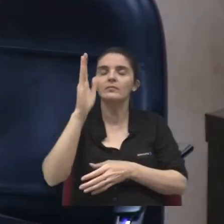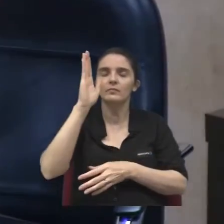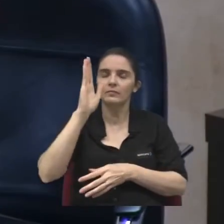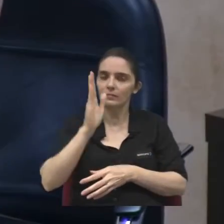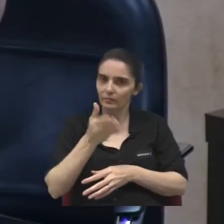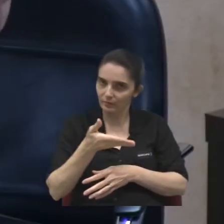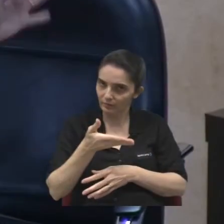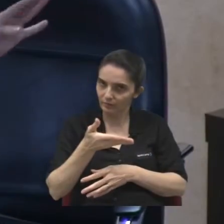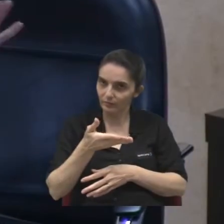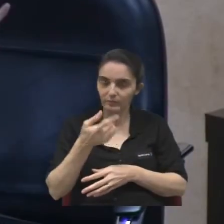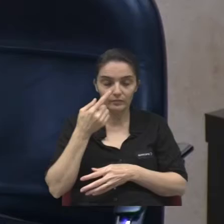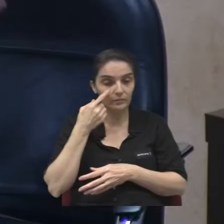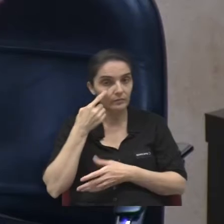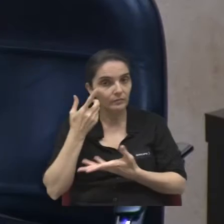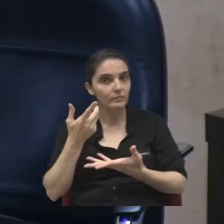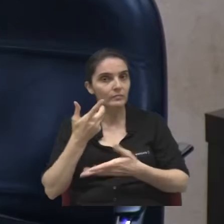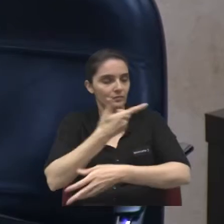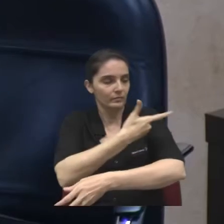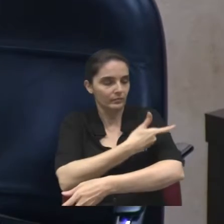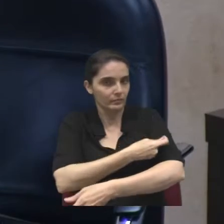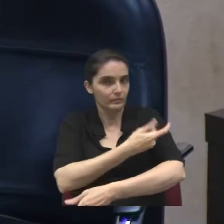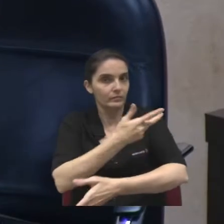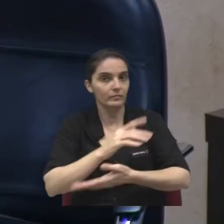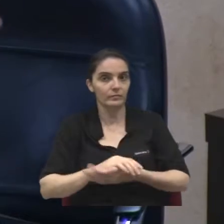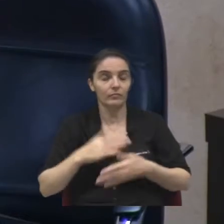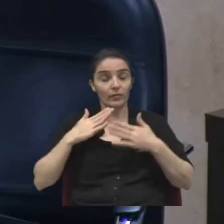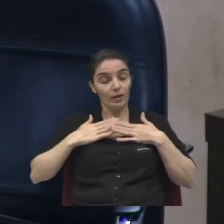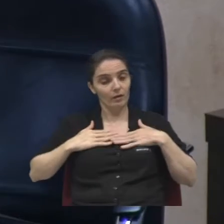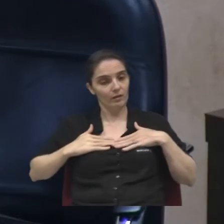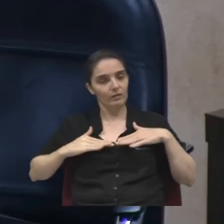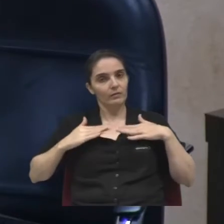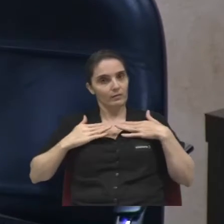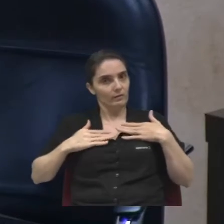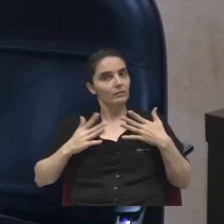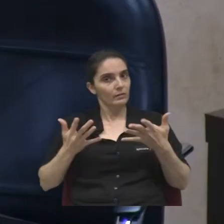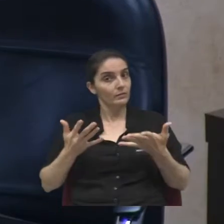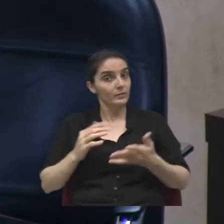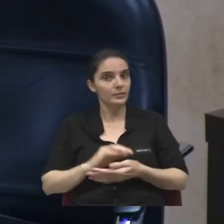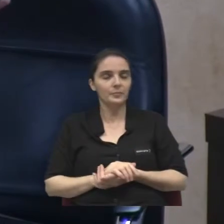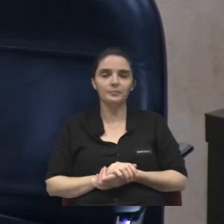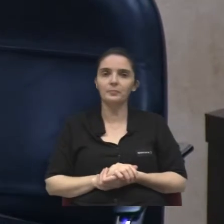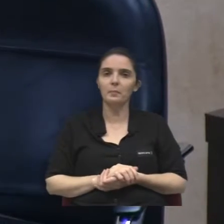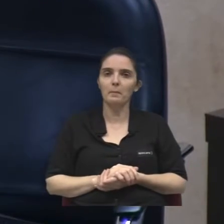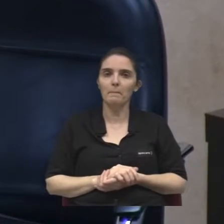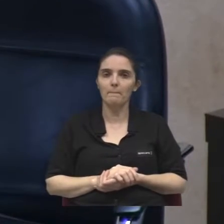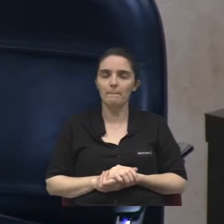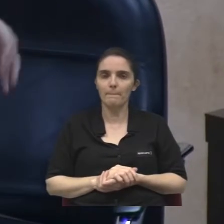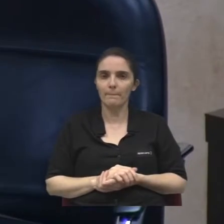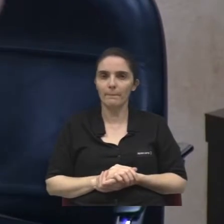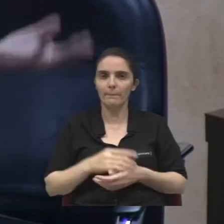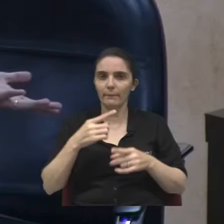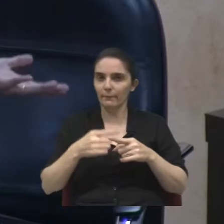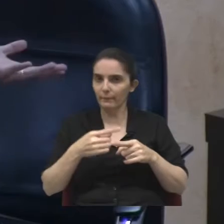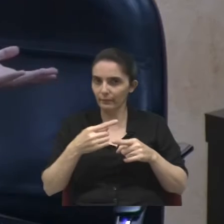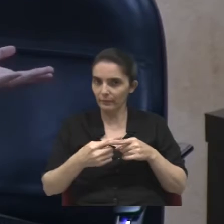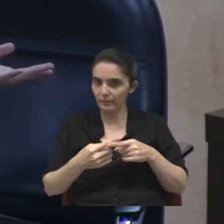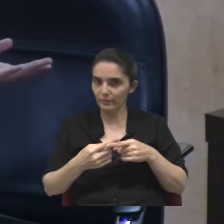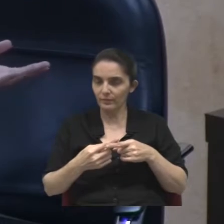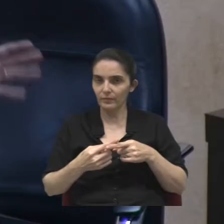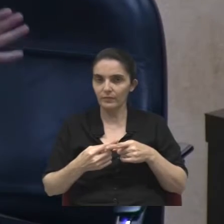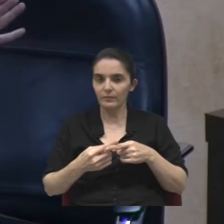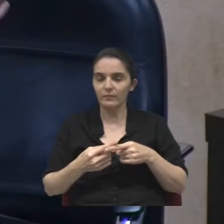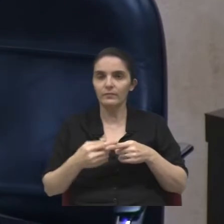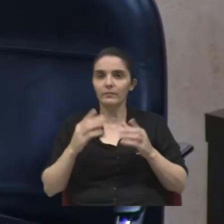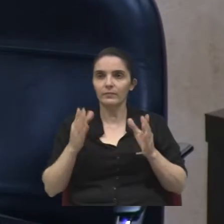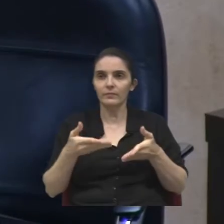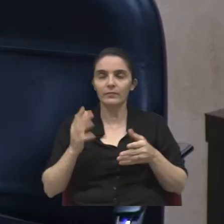com relação à vacinação. Fico mais tranquila, entre aspas, aí, pelo fato de que essa mobilização está